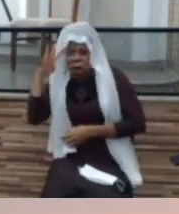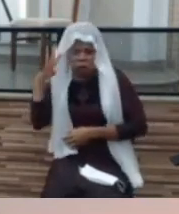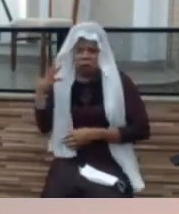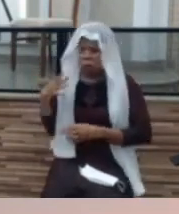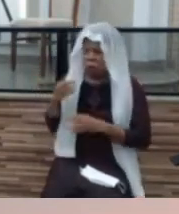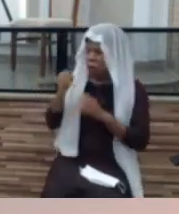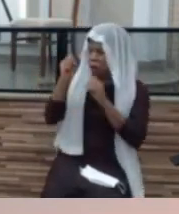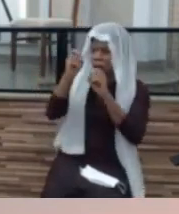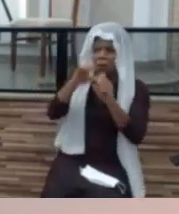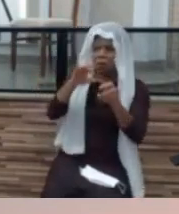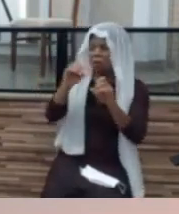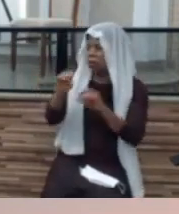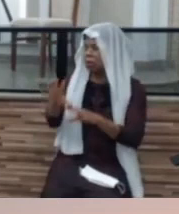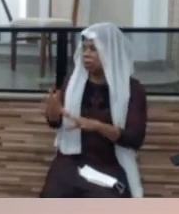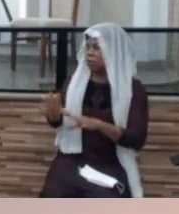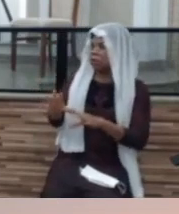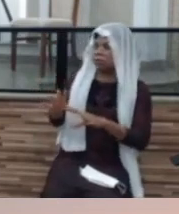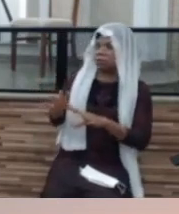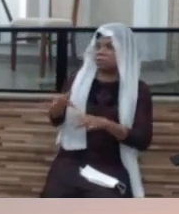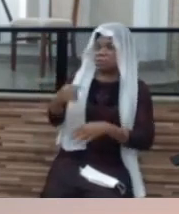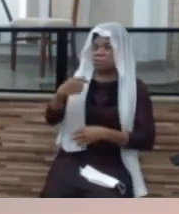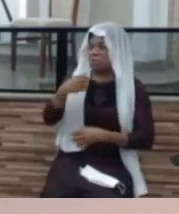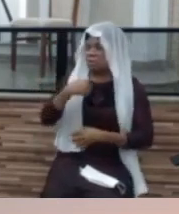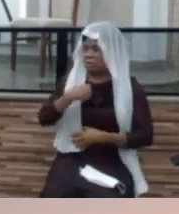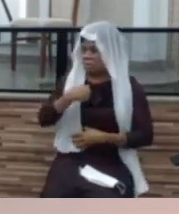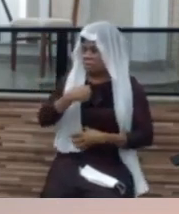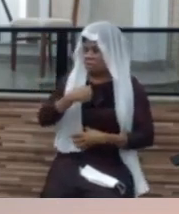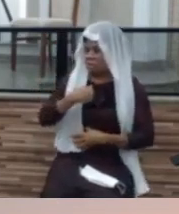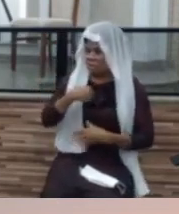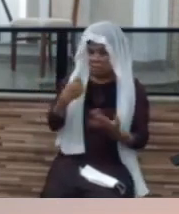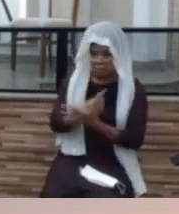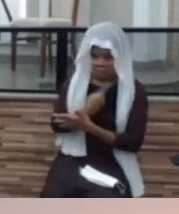meu pensamento, a minha determinação. O meu